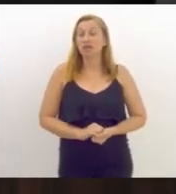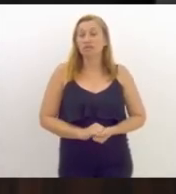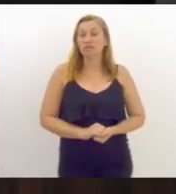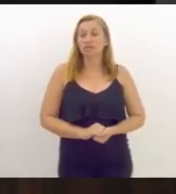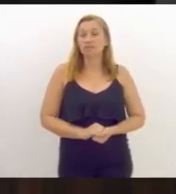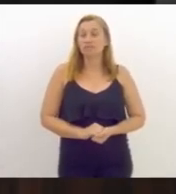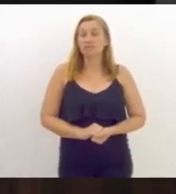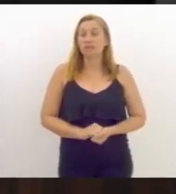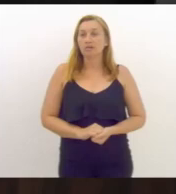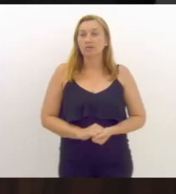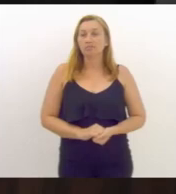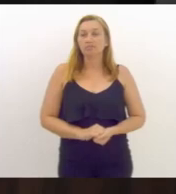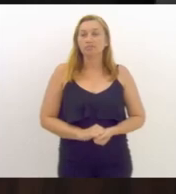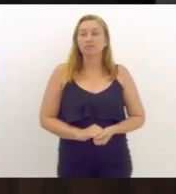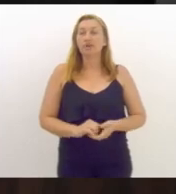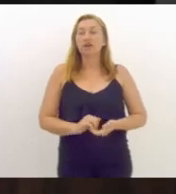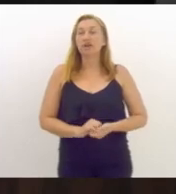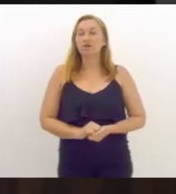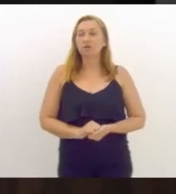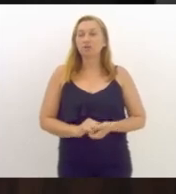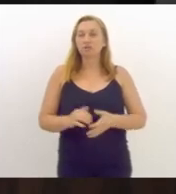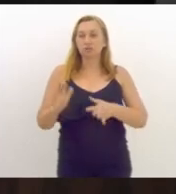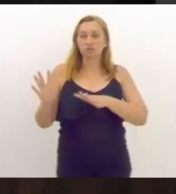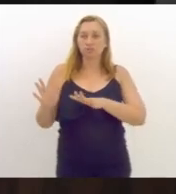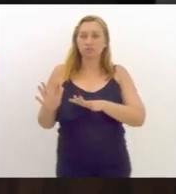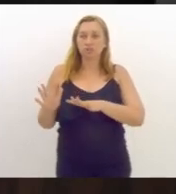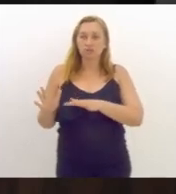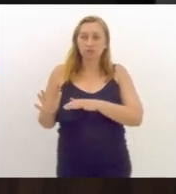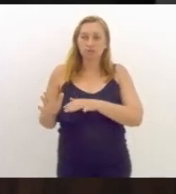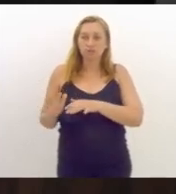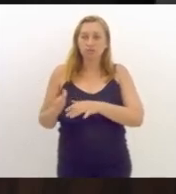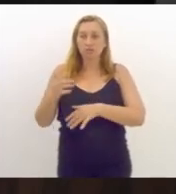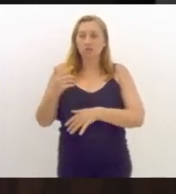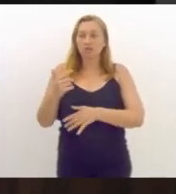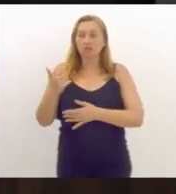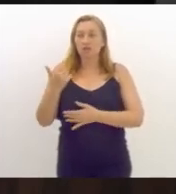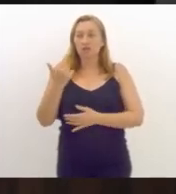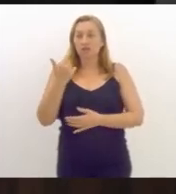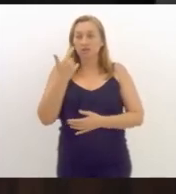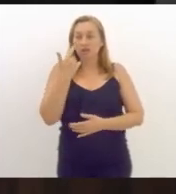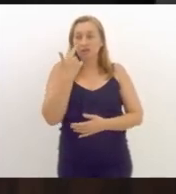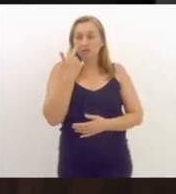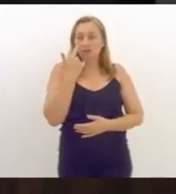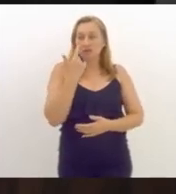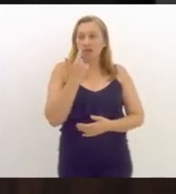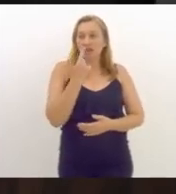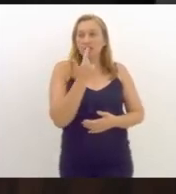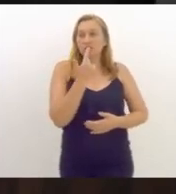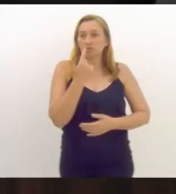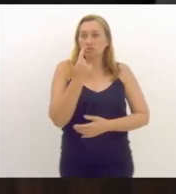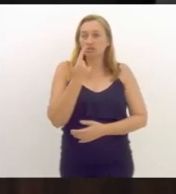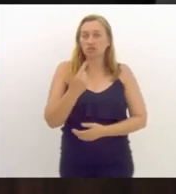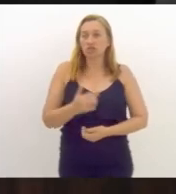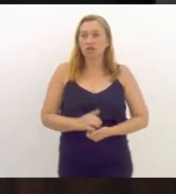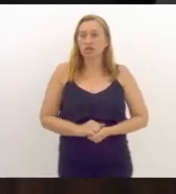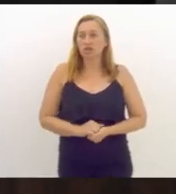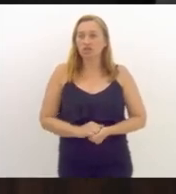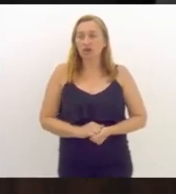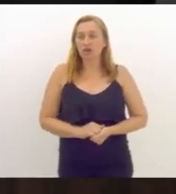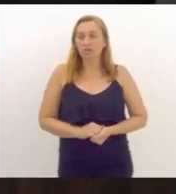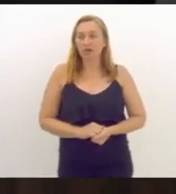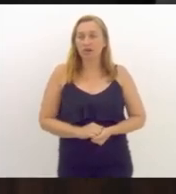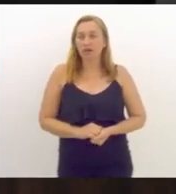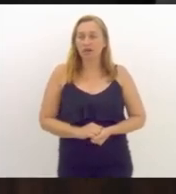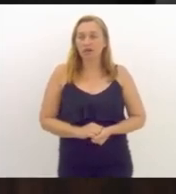acompanhar quem acompanha vai me dar razão então a gente precisa reafirmar os nossos valores